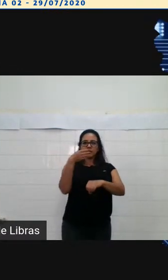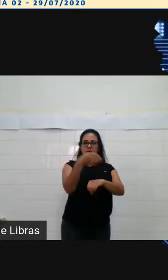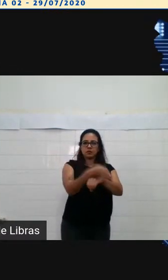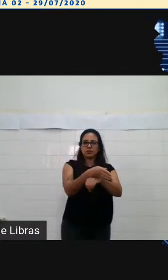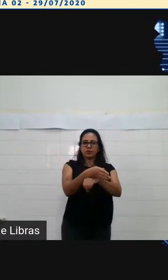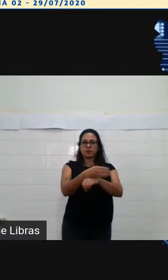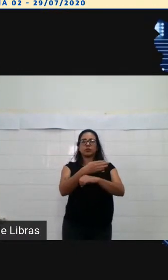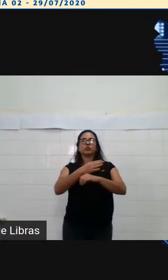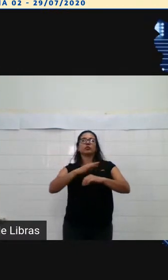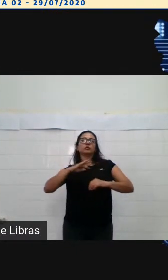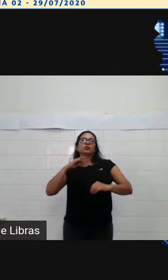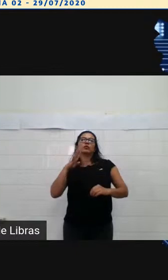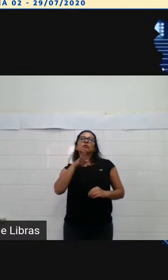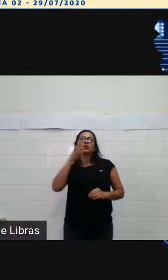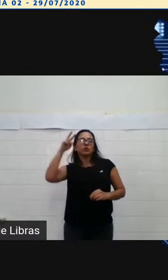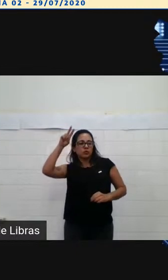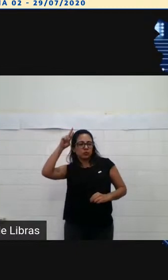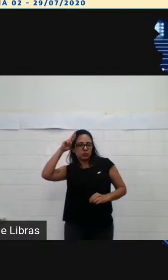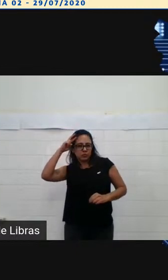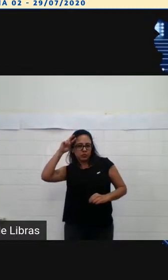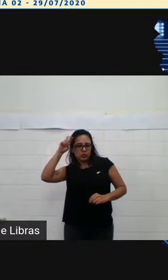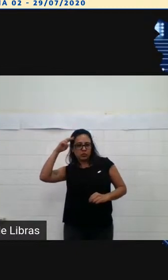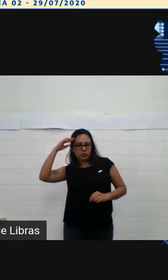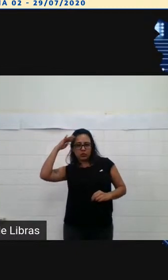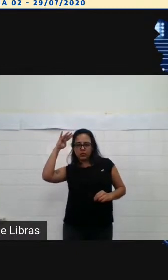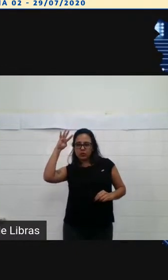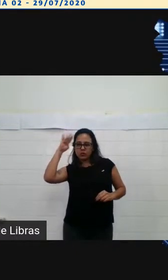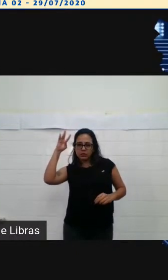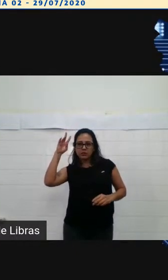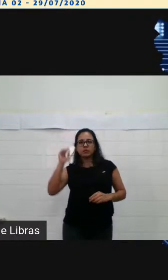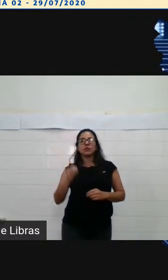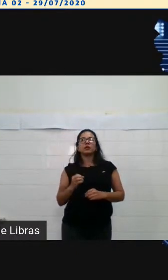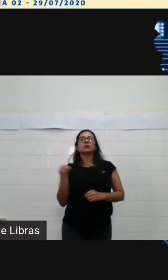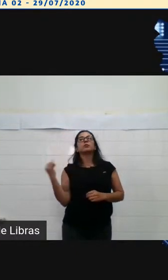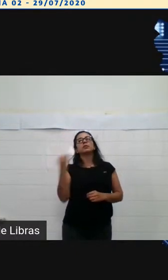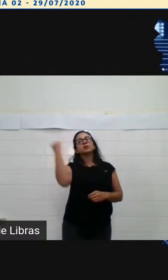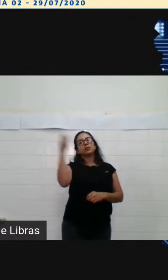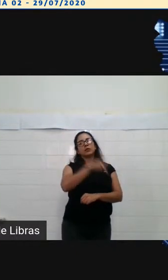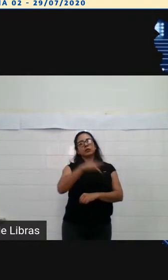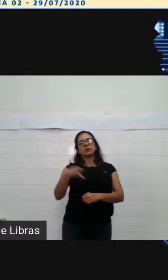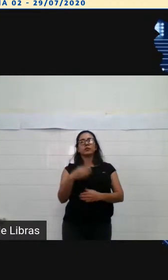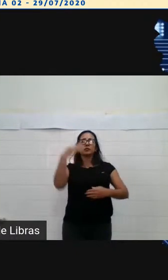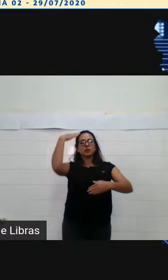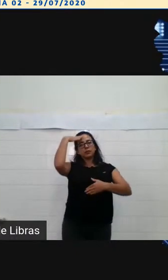dias, principalmente como professores. Muito obrigada.